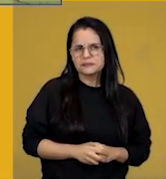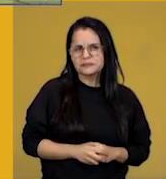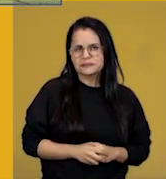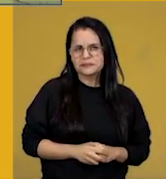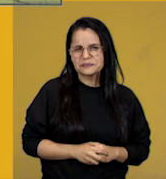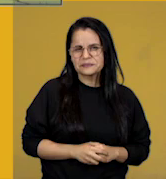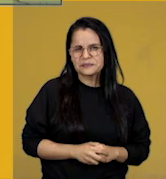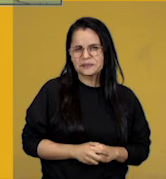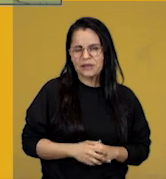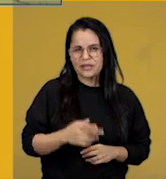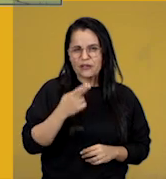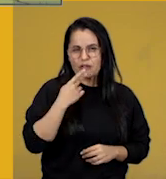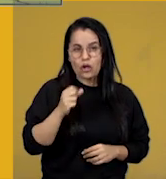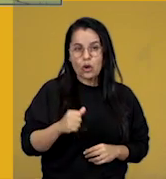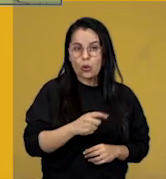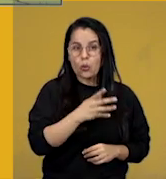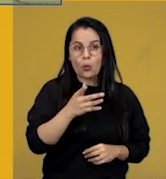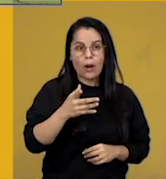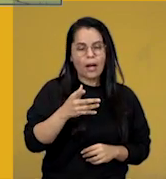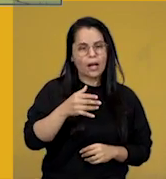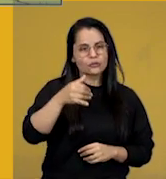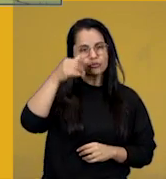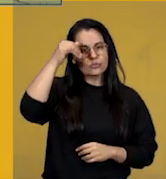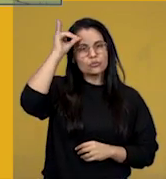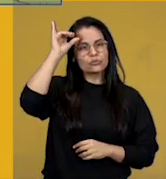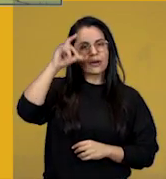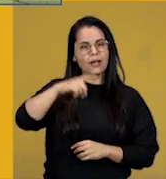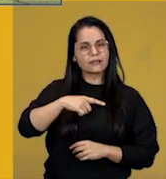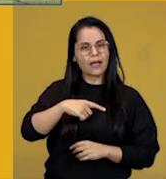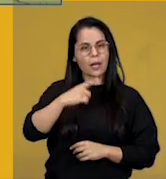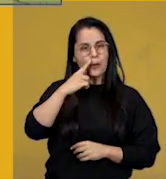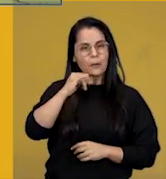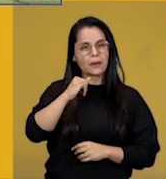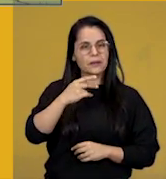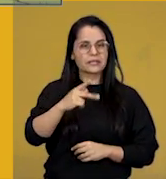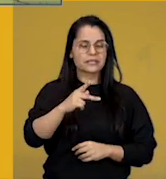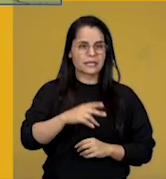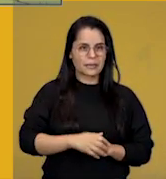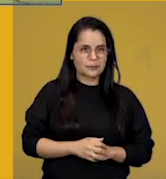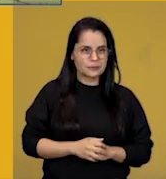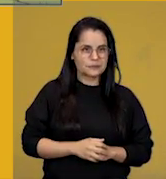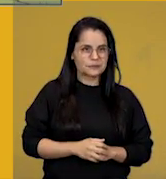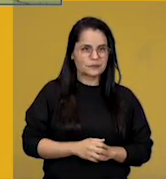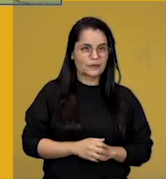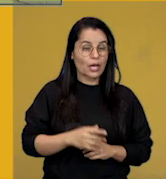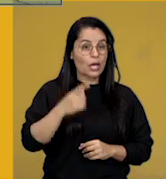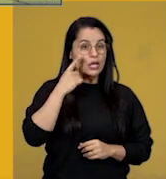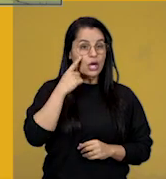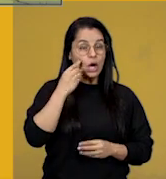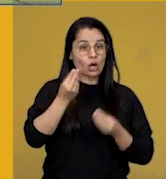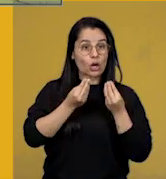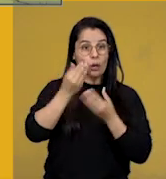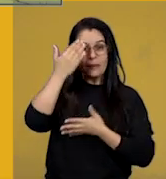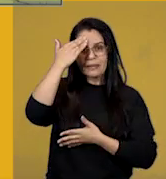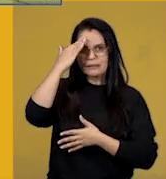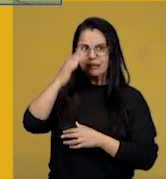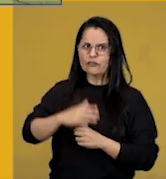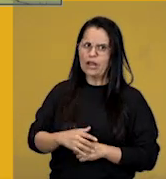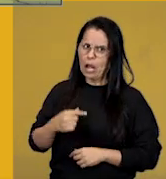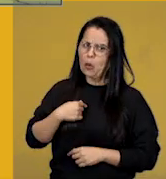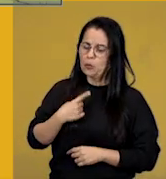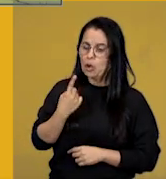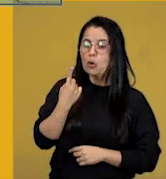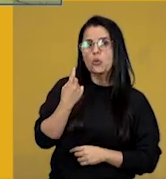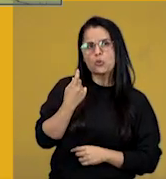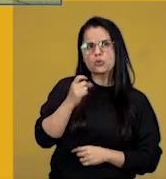O menino falou quantos bois ele tem, quantos bois o pai dele tem. E olha como que o Chico Bento falou para ele, ó, o meu